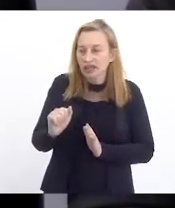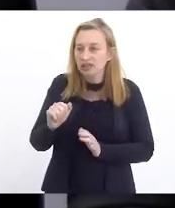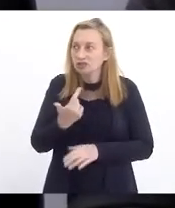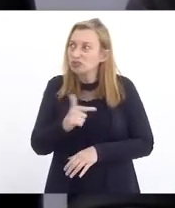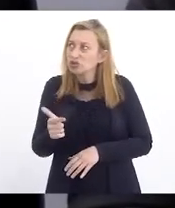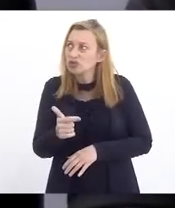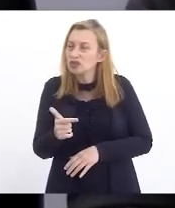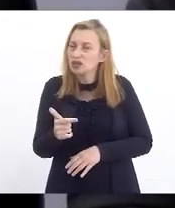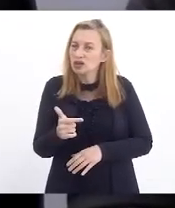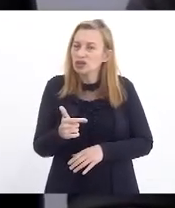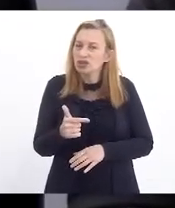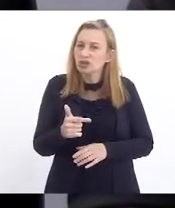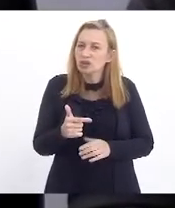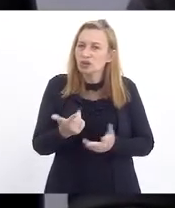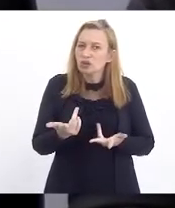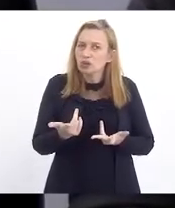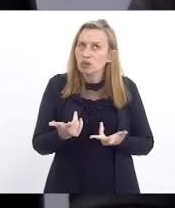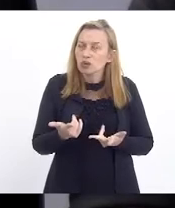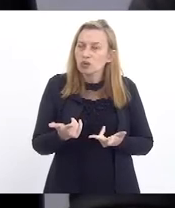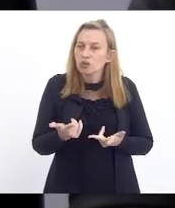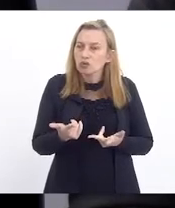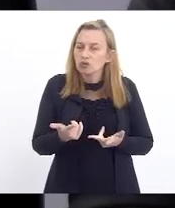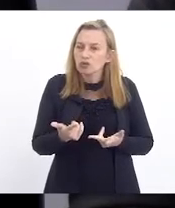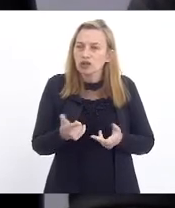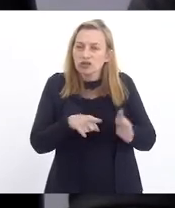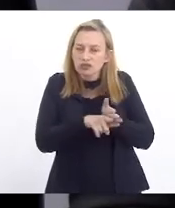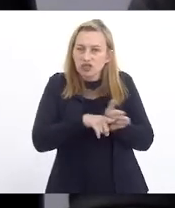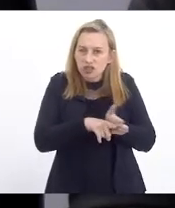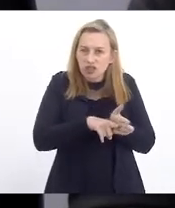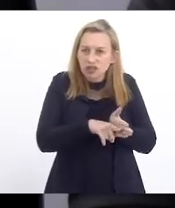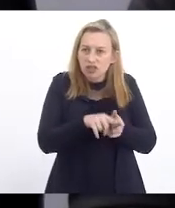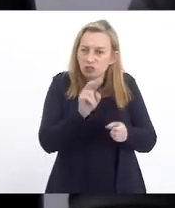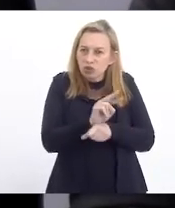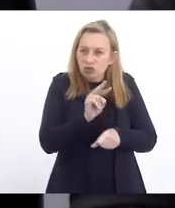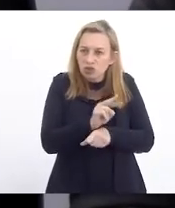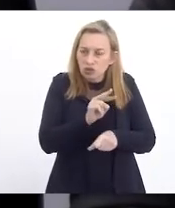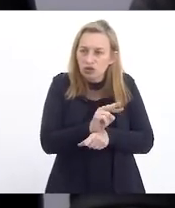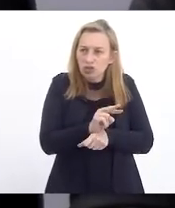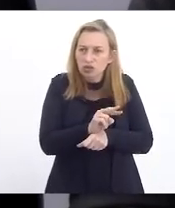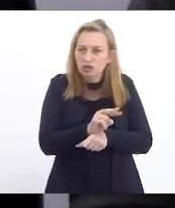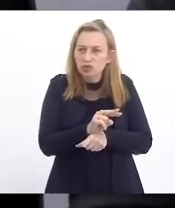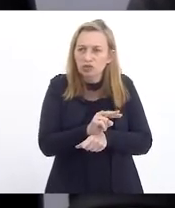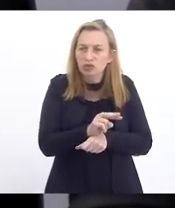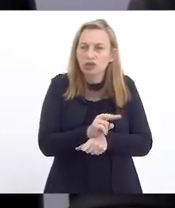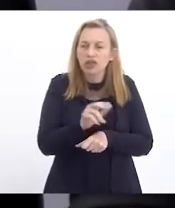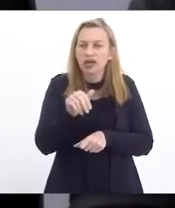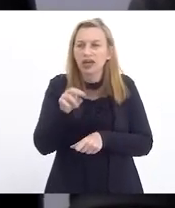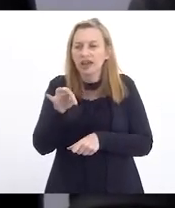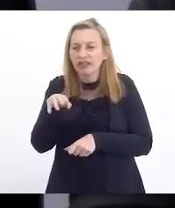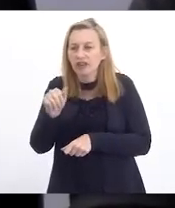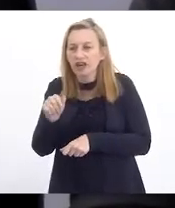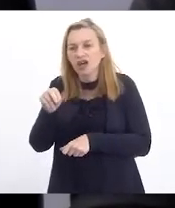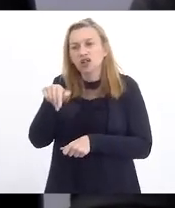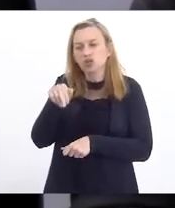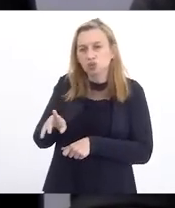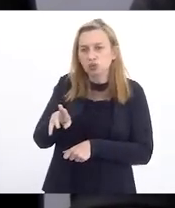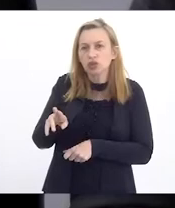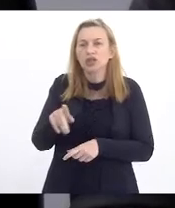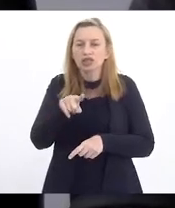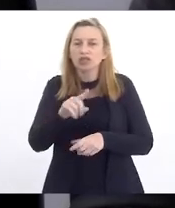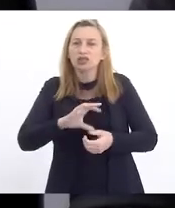uma constante rotineira fiscalização e monitoramento do funcionamento da ETA Guandu. E nesse